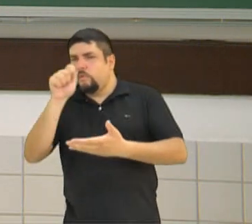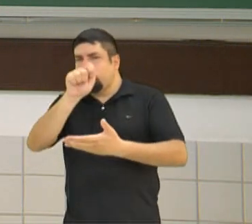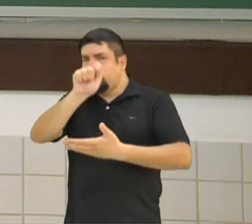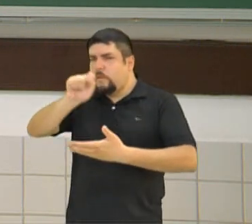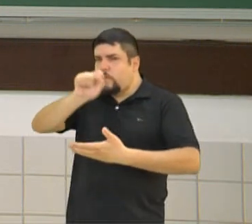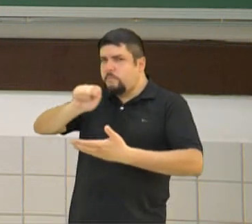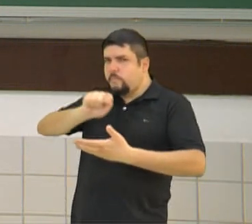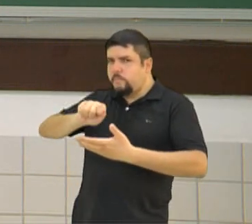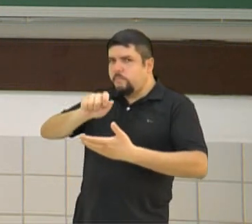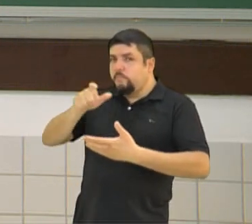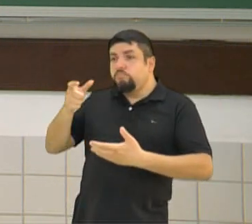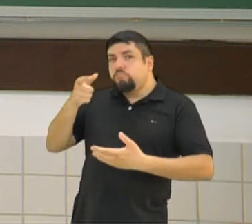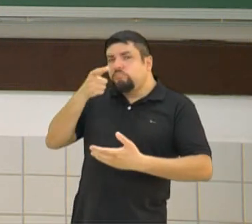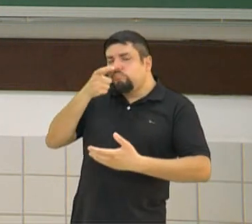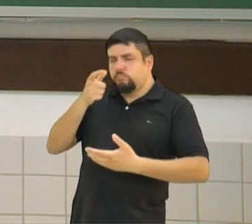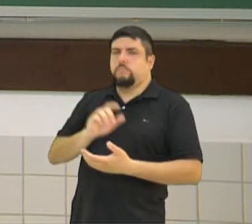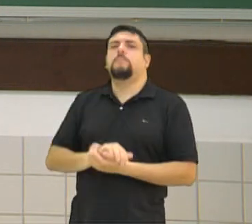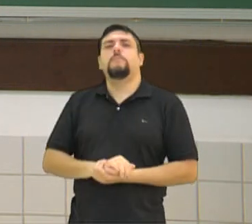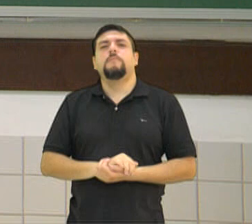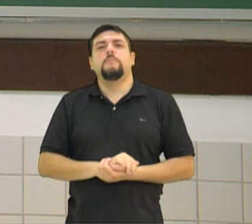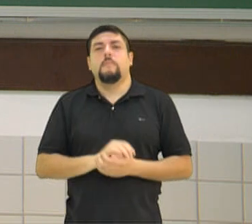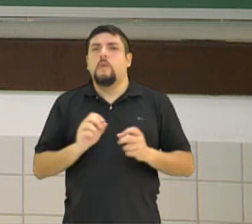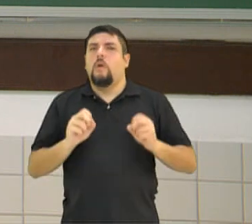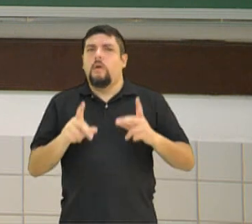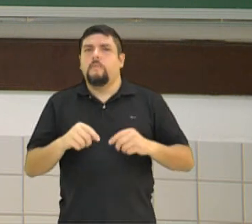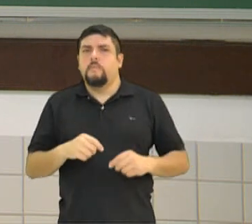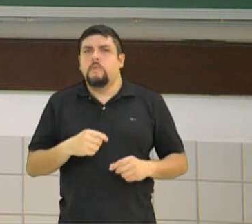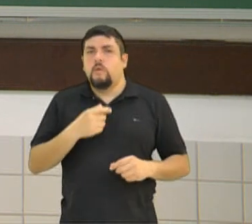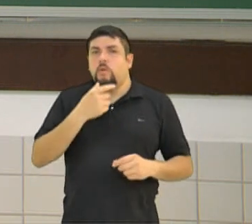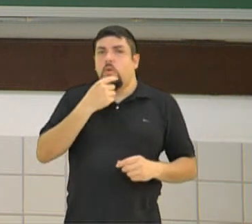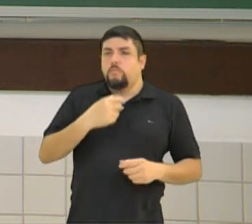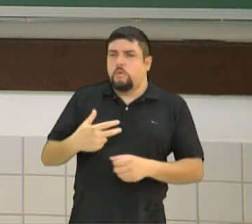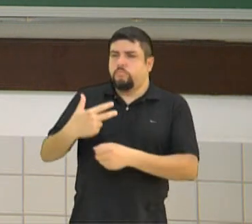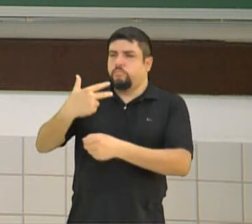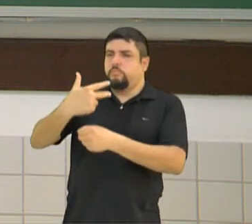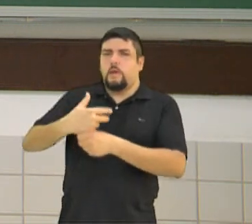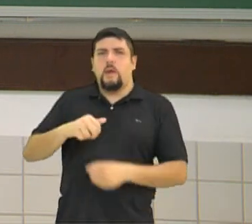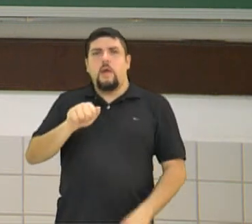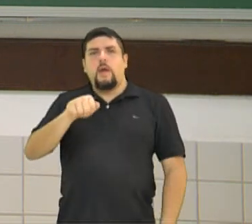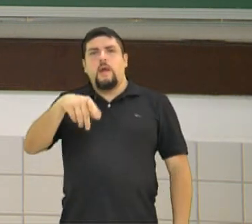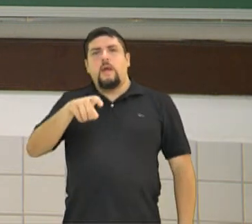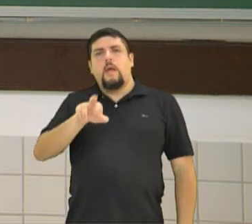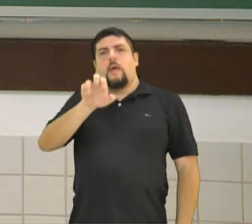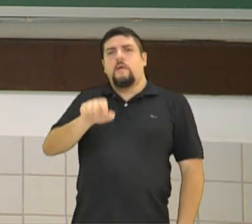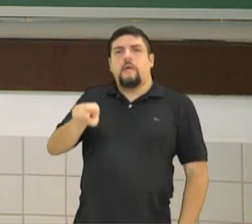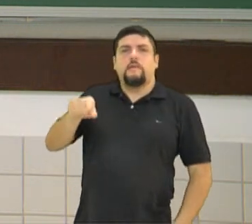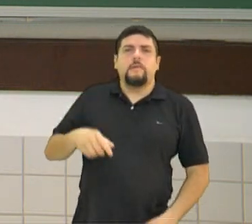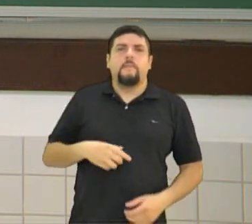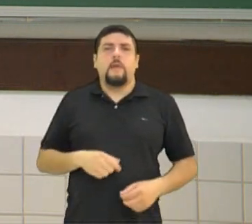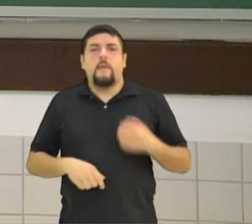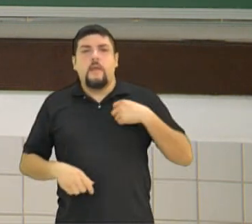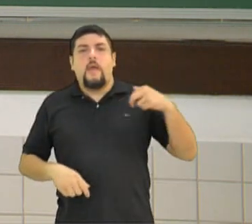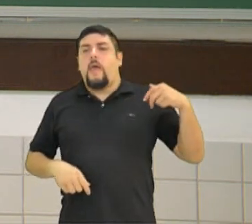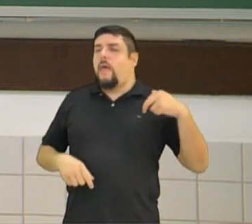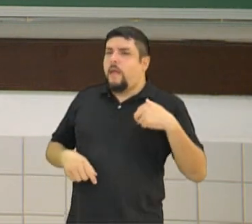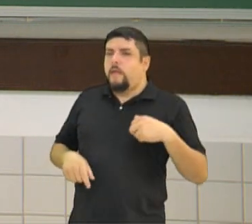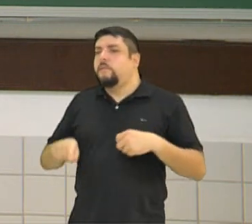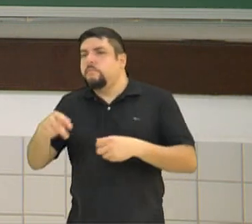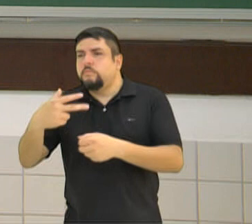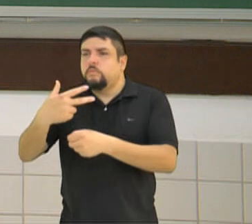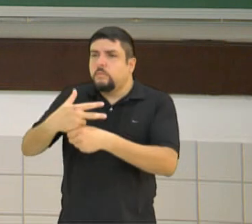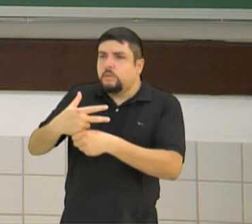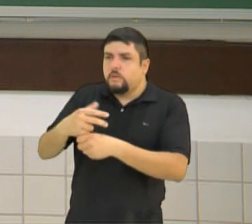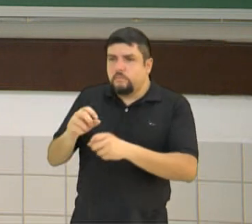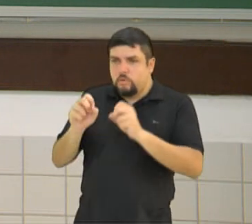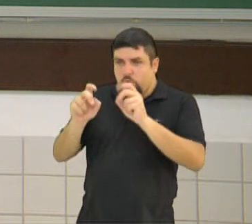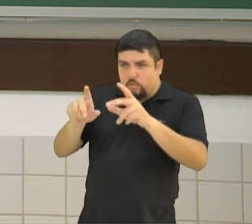galera? Então, inclusive o André, que é o nosso cameraman, já tinha até sentado, se acomodado, agora o rapaz volta, vai mexer ali no quadro,